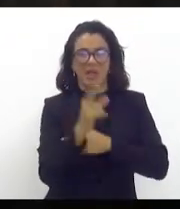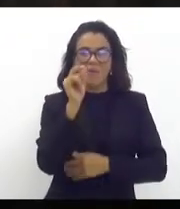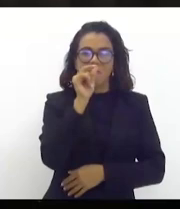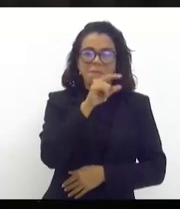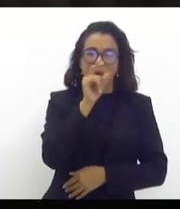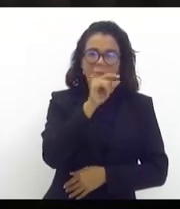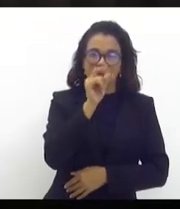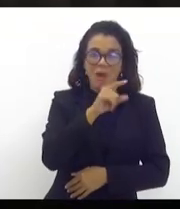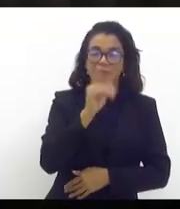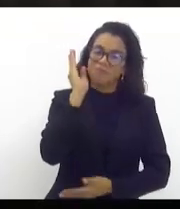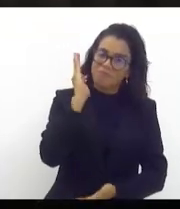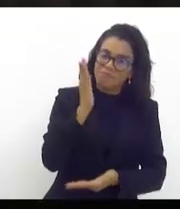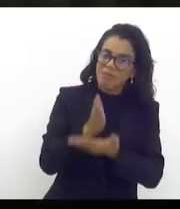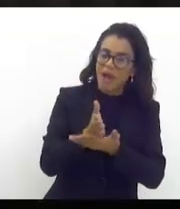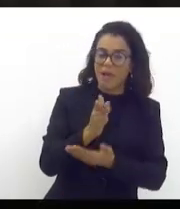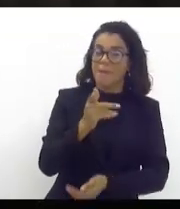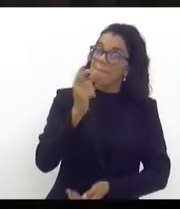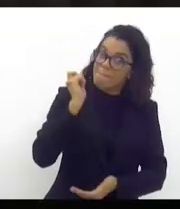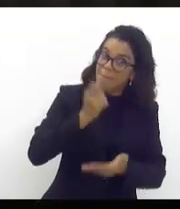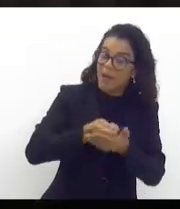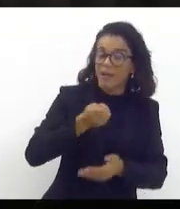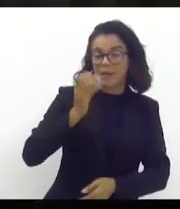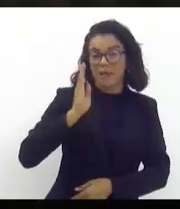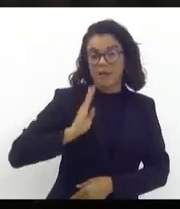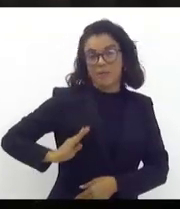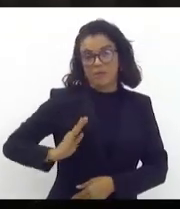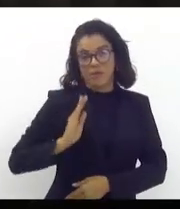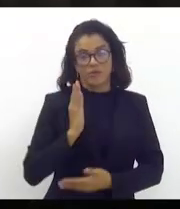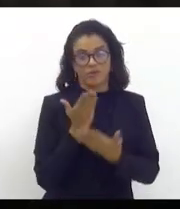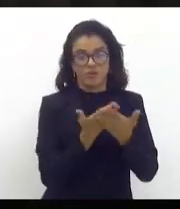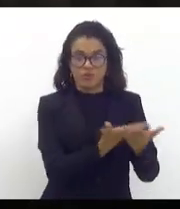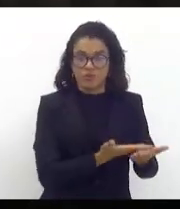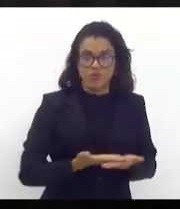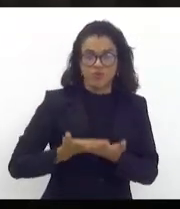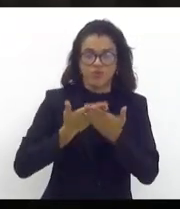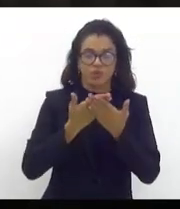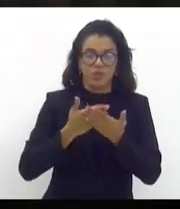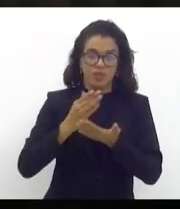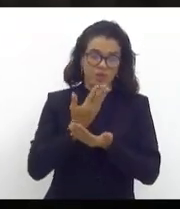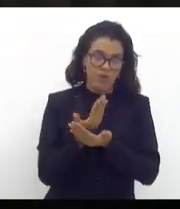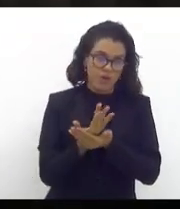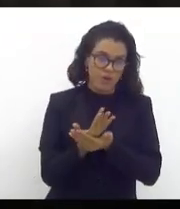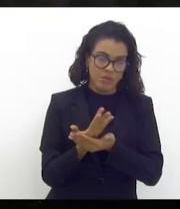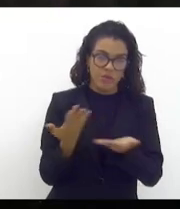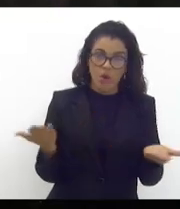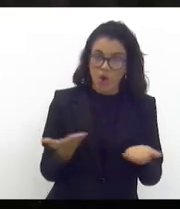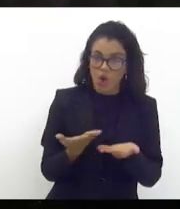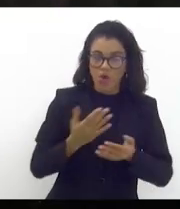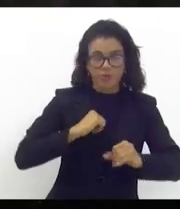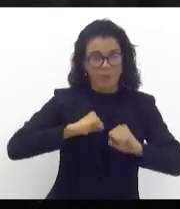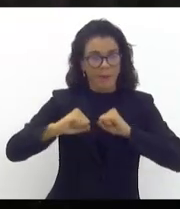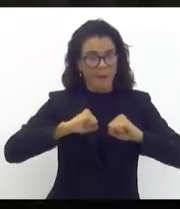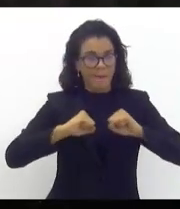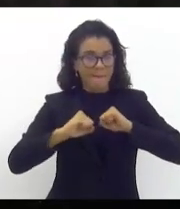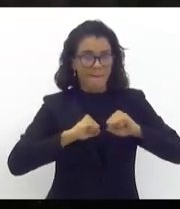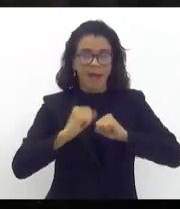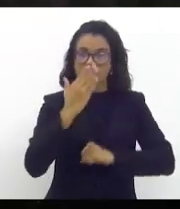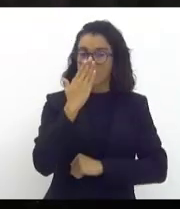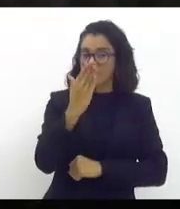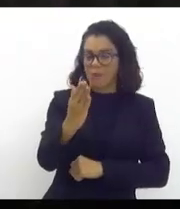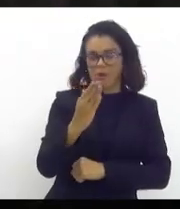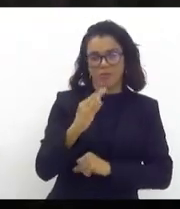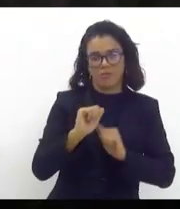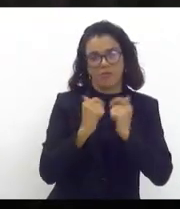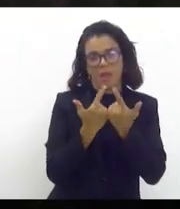falaciosos. Pague as bolsas estudantis. É isso que a UERJ vem aqui hoje na porta da Alerj e pedir o